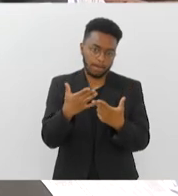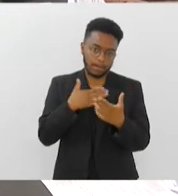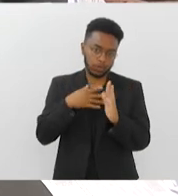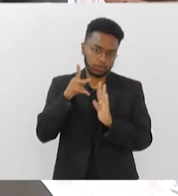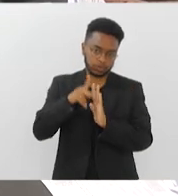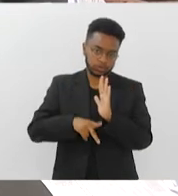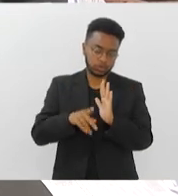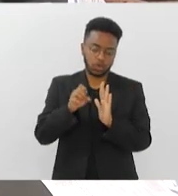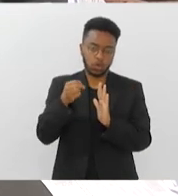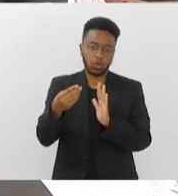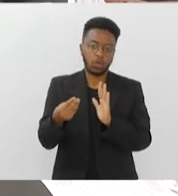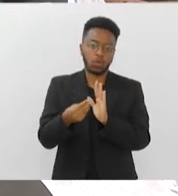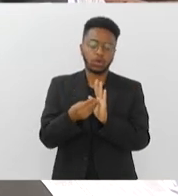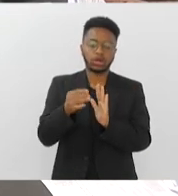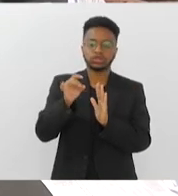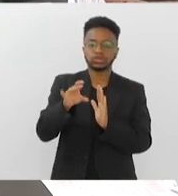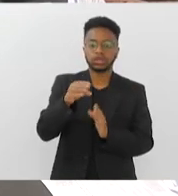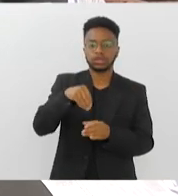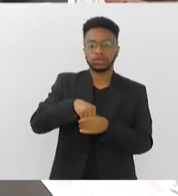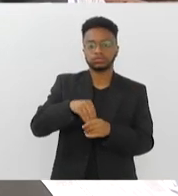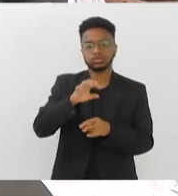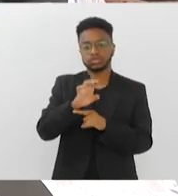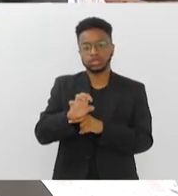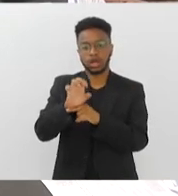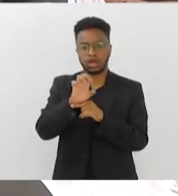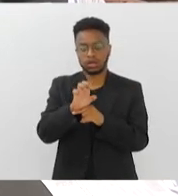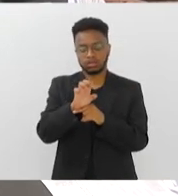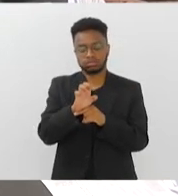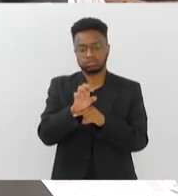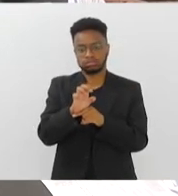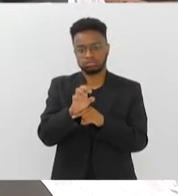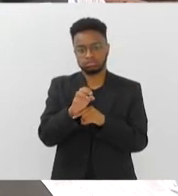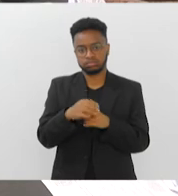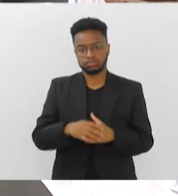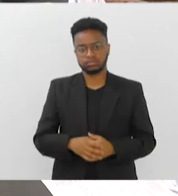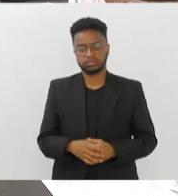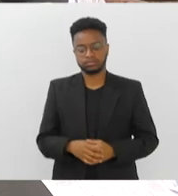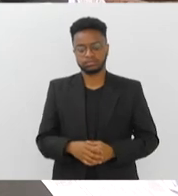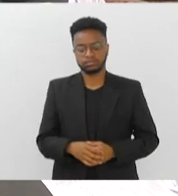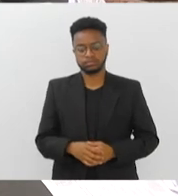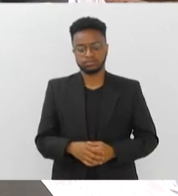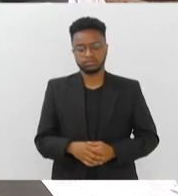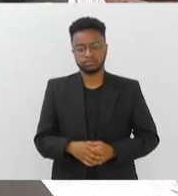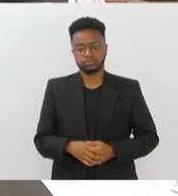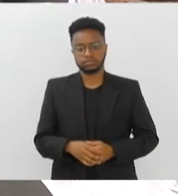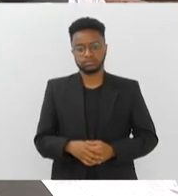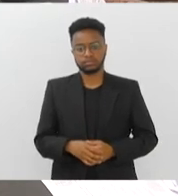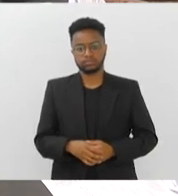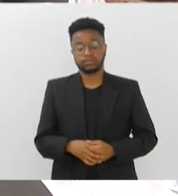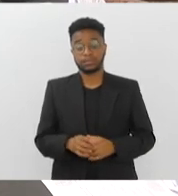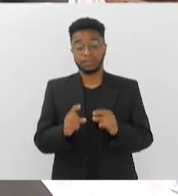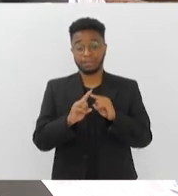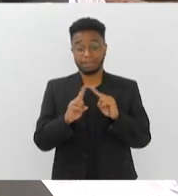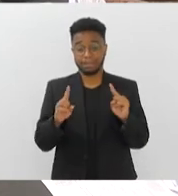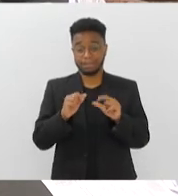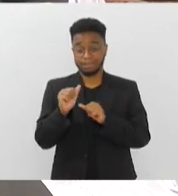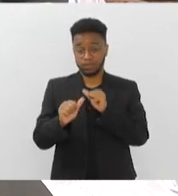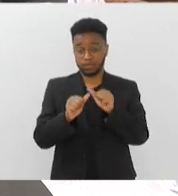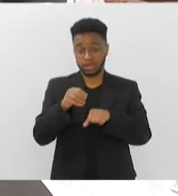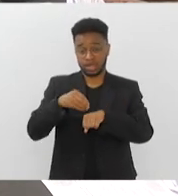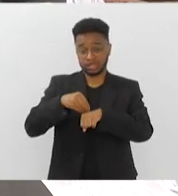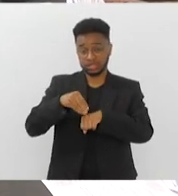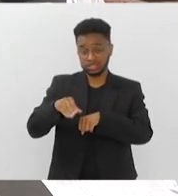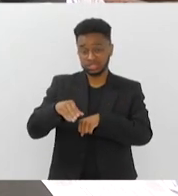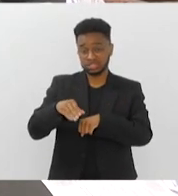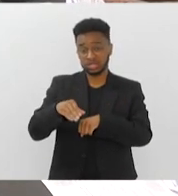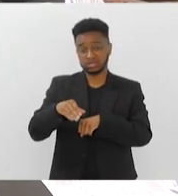somente a questão relacionada direto ao governo, ao poder estadual. Mas transformar em indicação